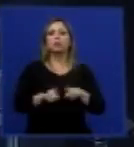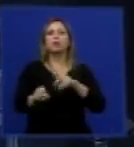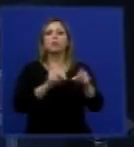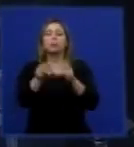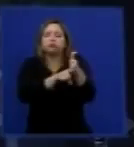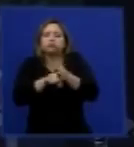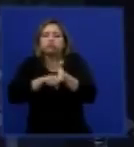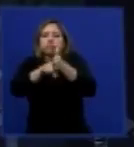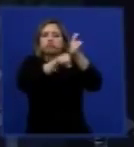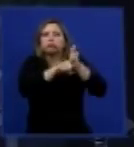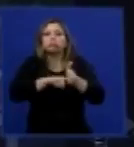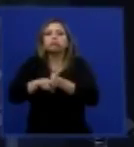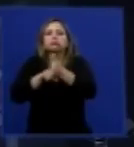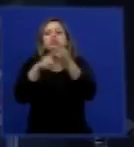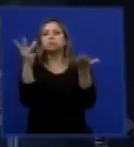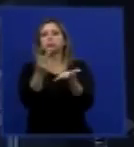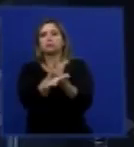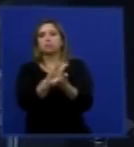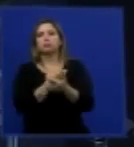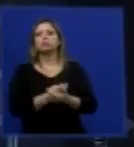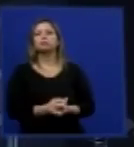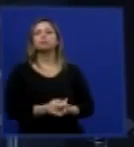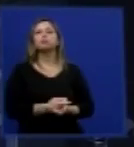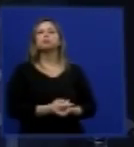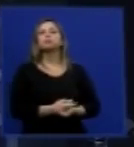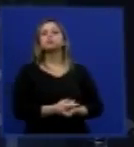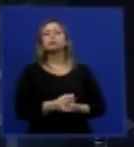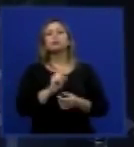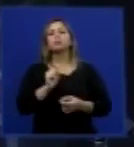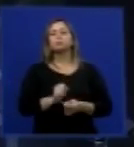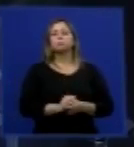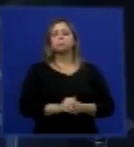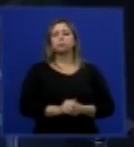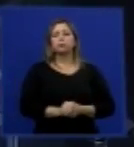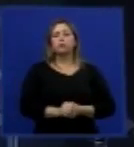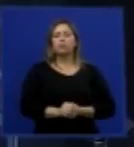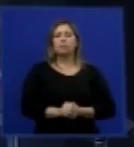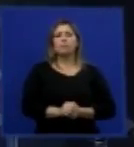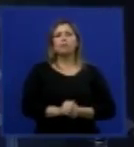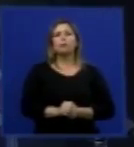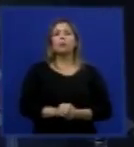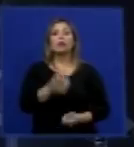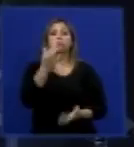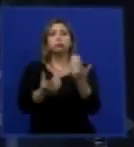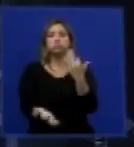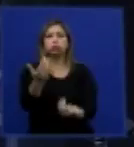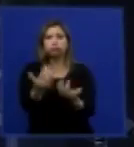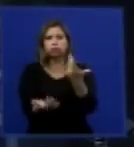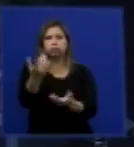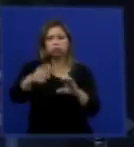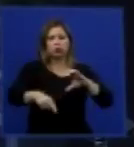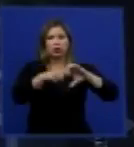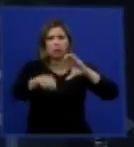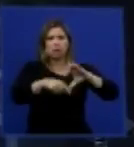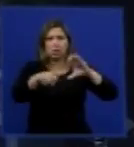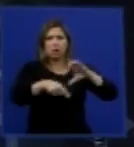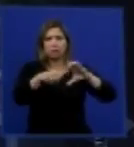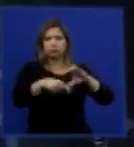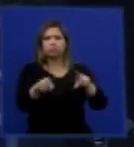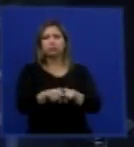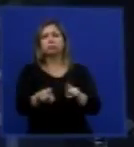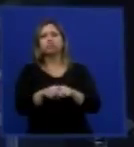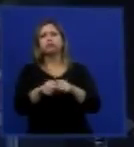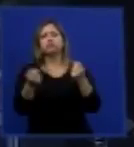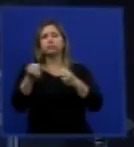Ambiental do Paraná portanto é de que queimar-se pneus nos fornos de carvão ou